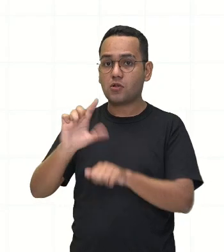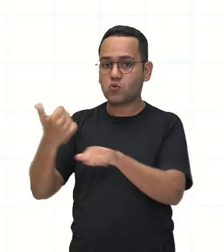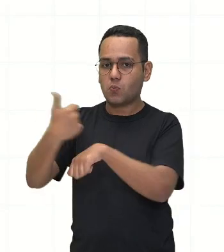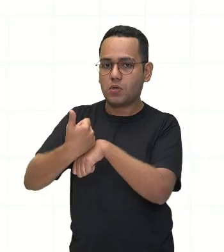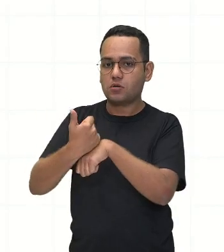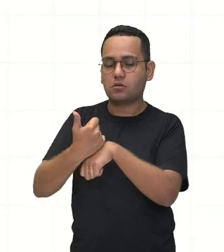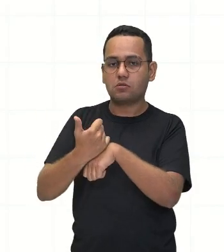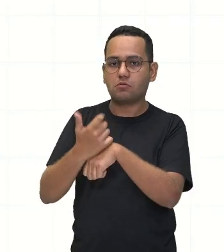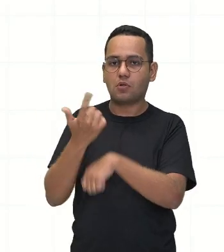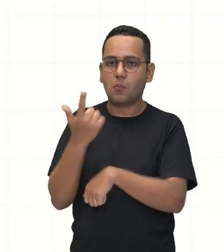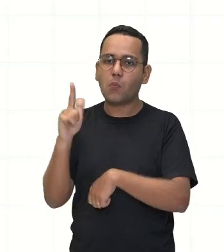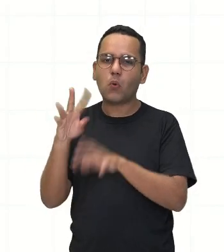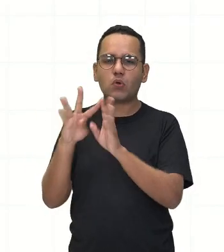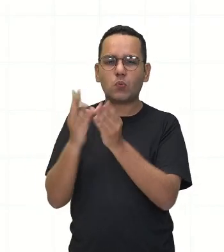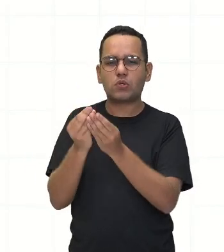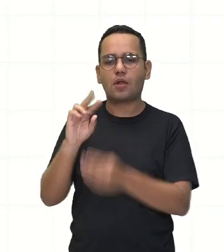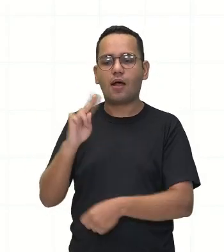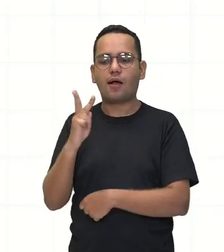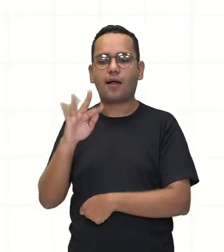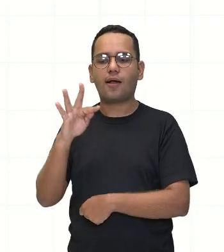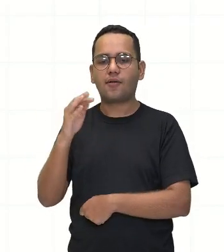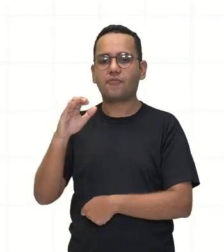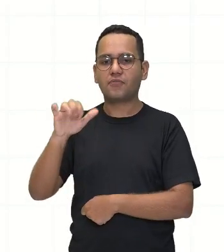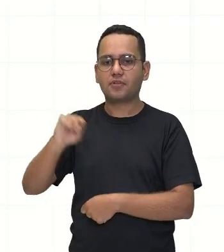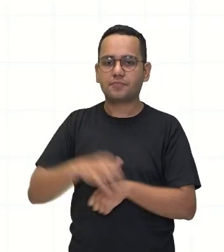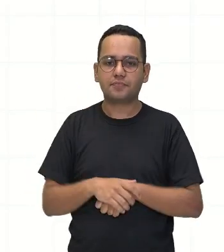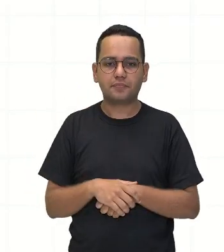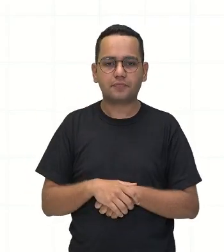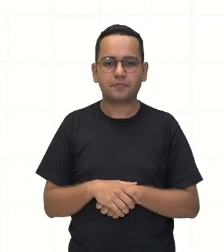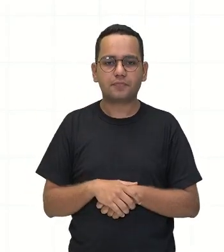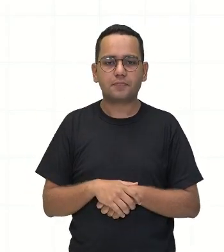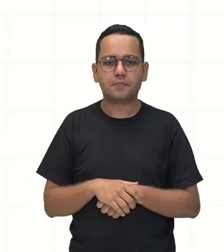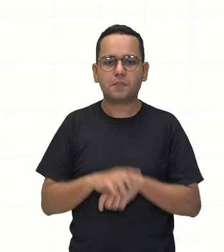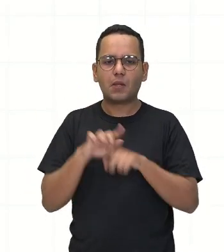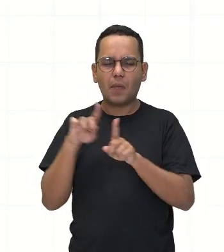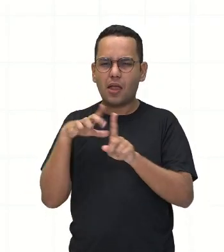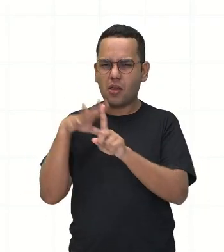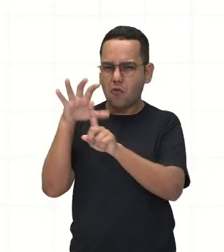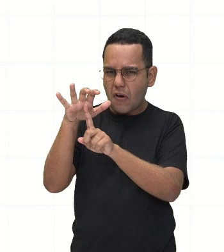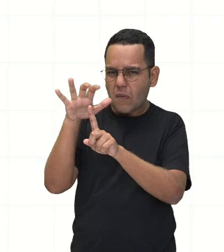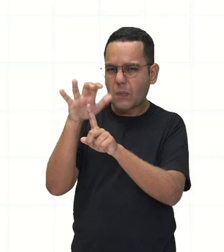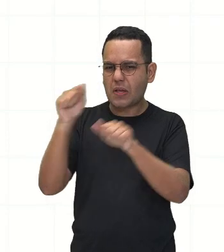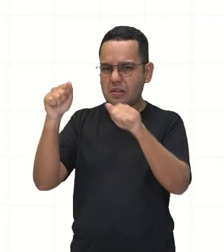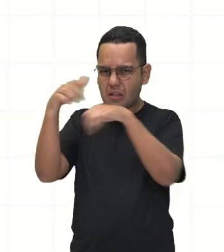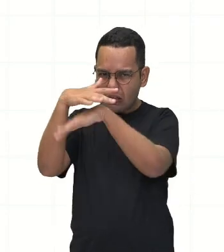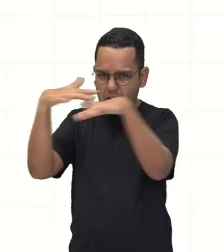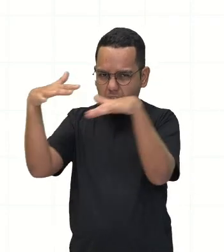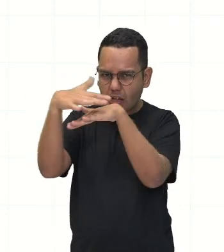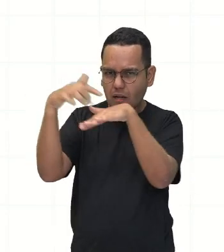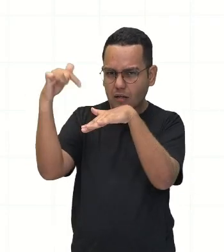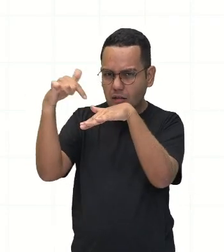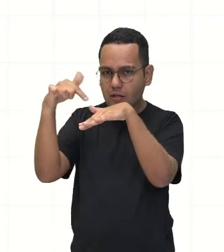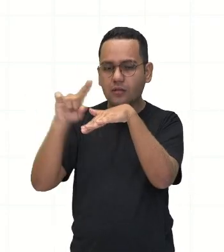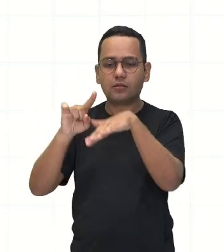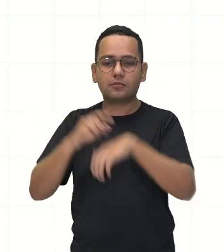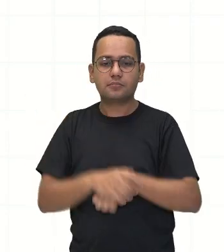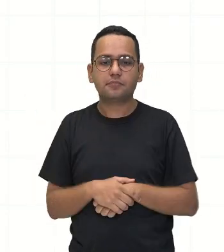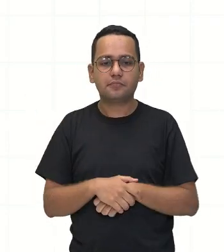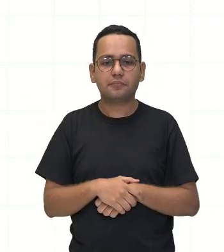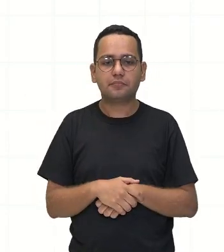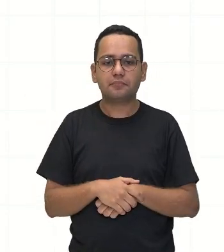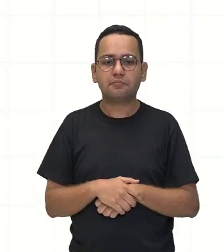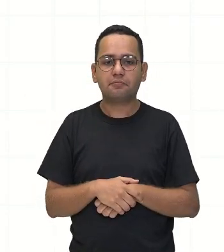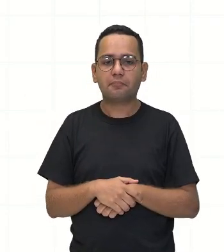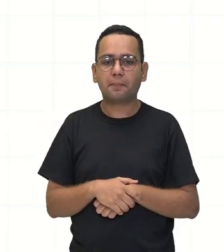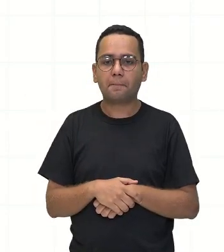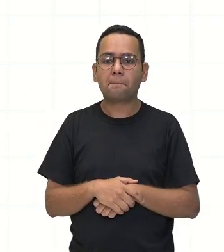hidrofluorcarbono. Eles não agridem a camada de ozônio, mas, em geral, têm alto